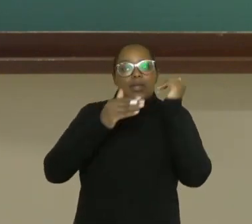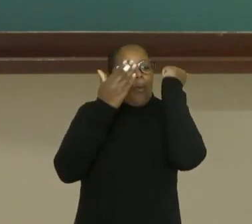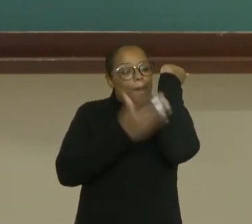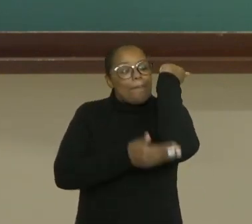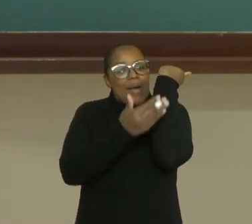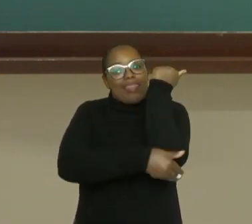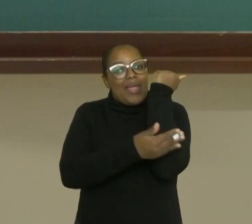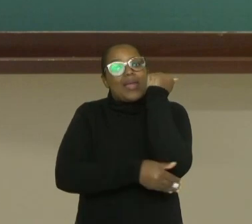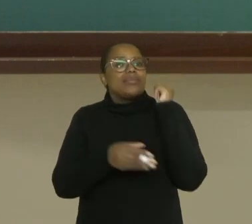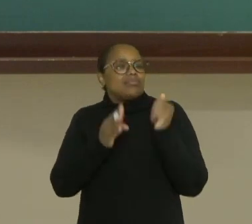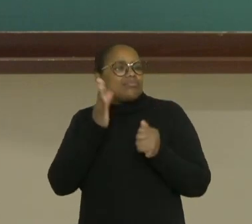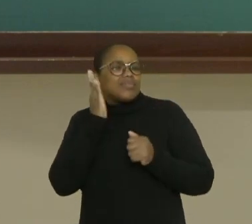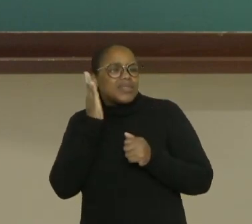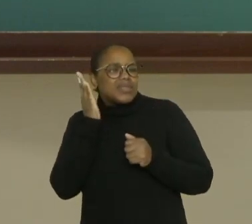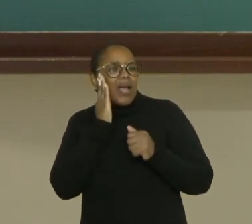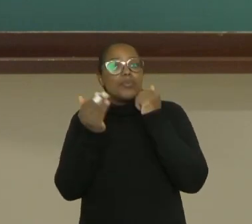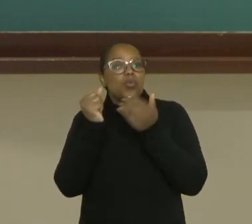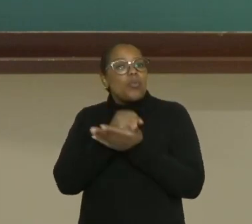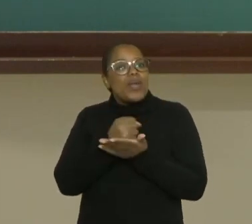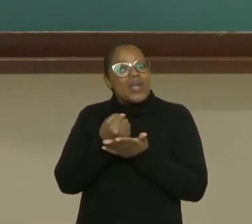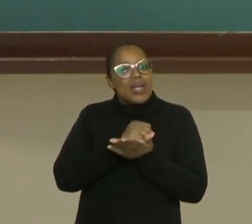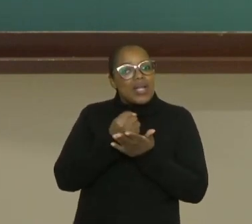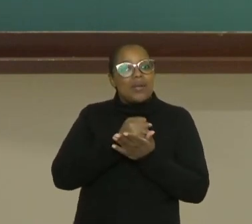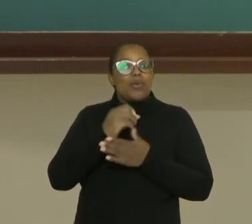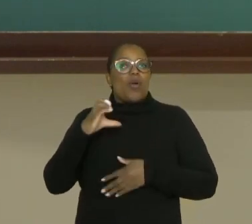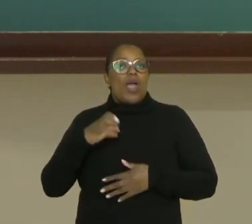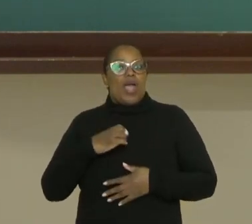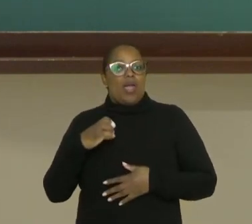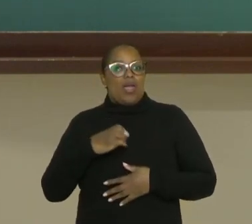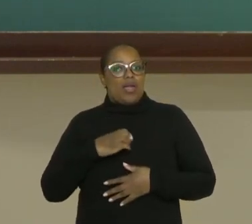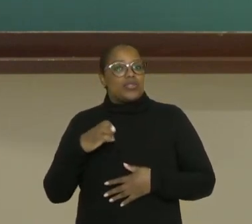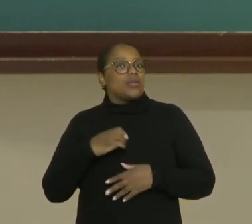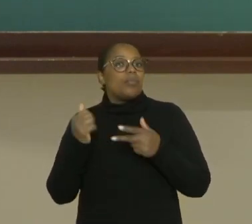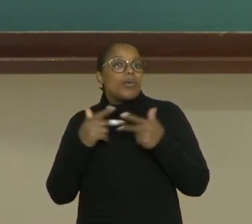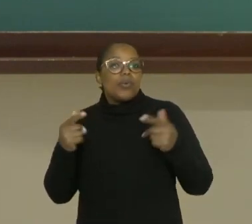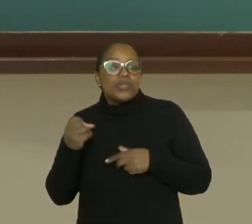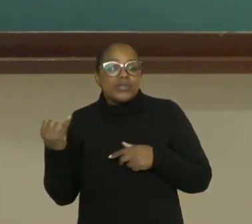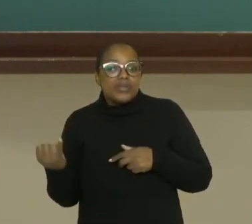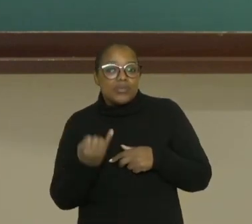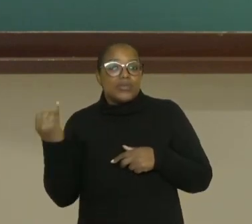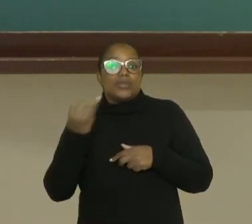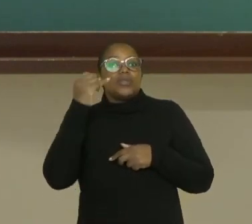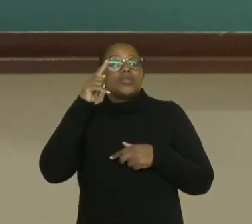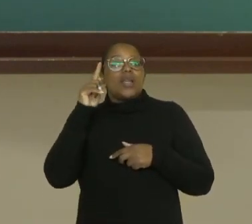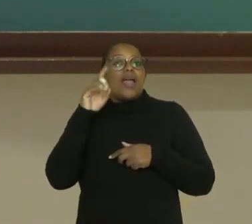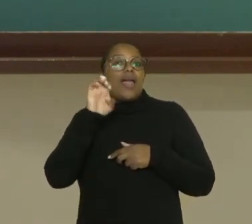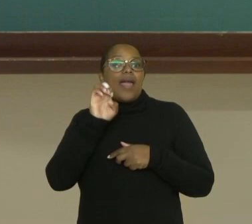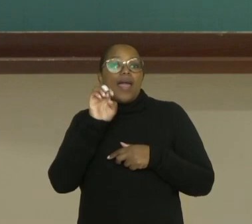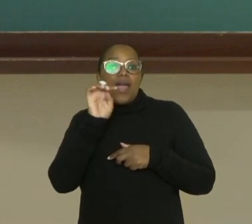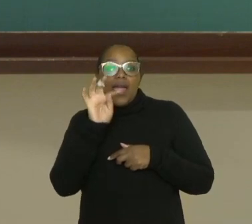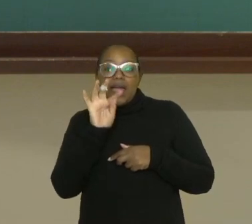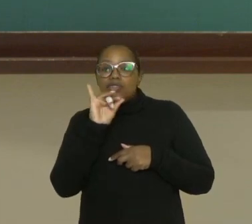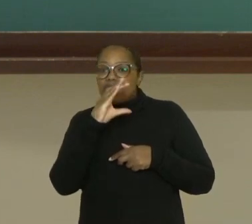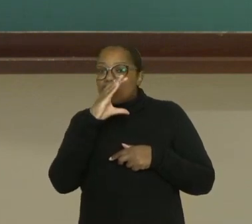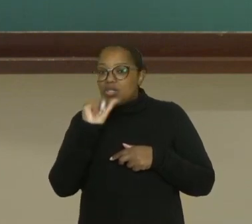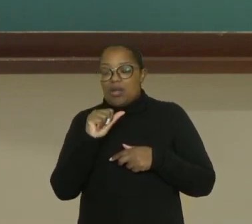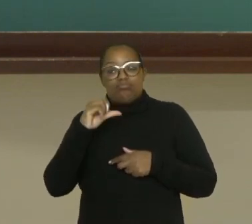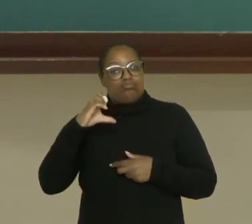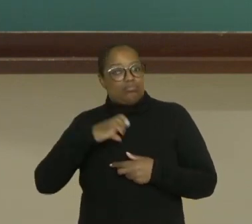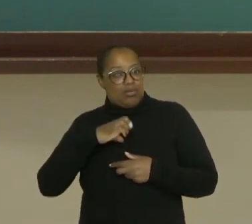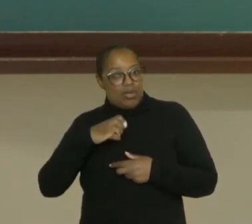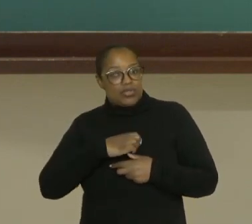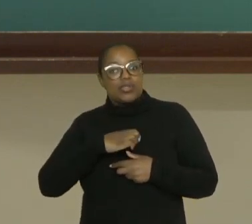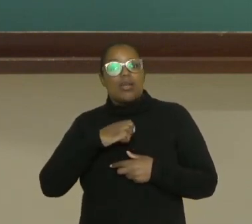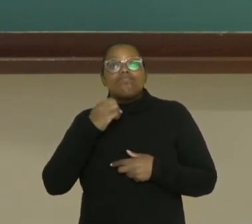do equilíbrio. Ética é um conceito bastante ocidental, de origem grega. Ethos significa lei, uma